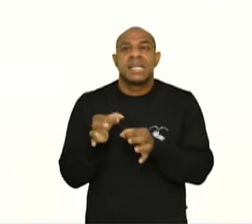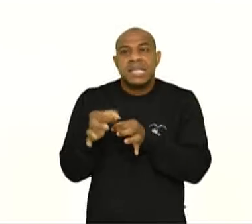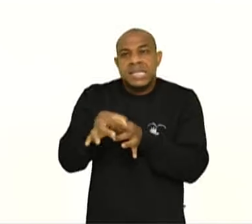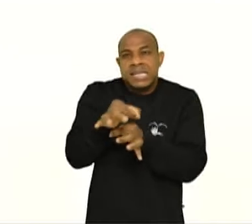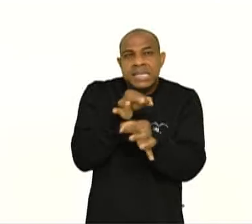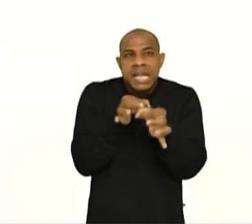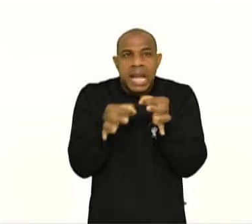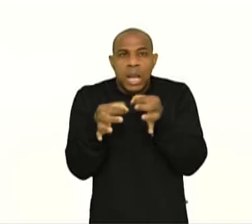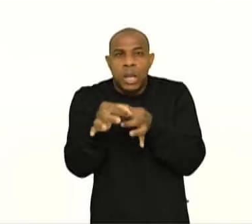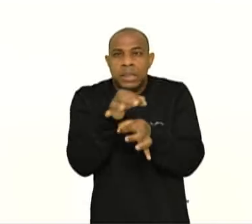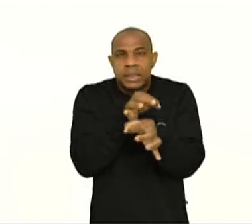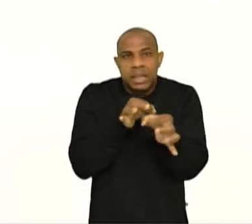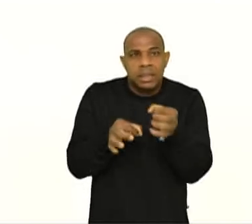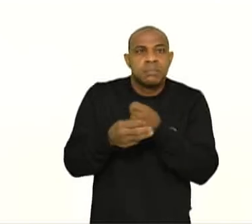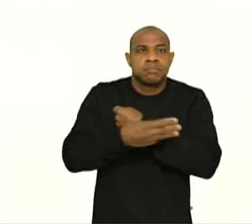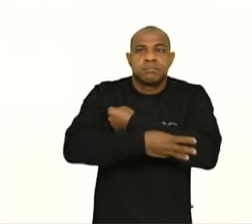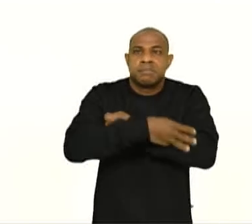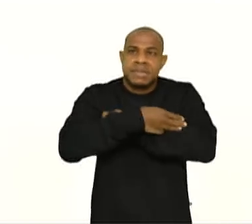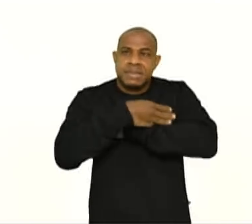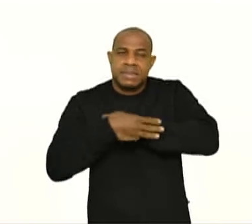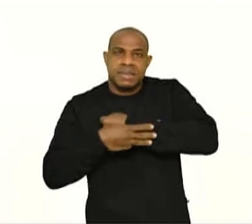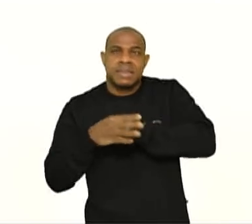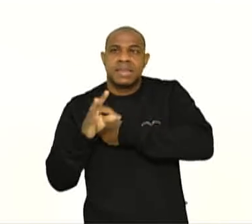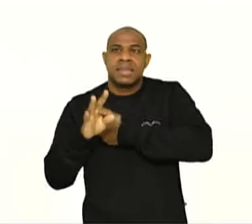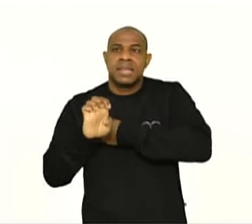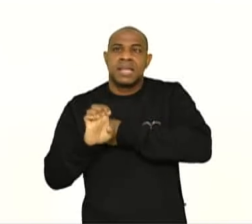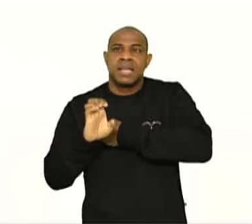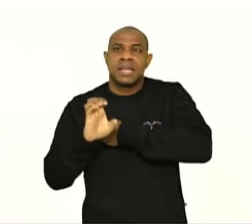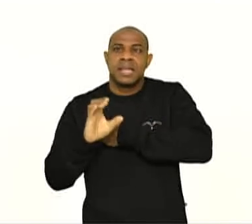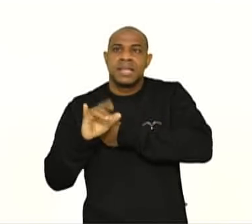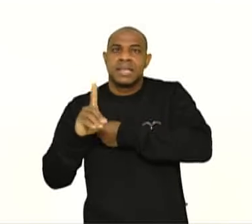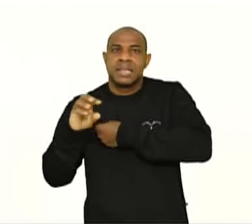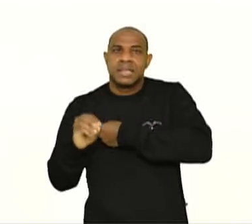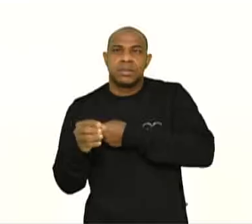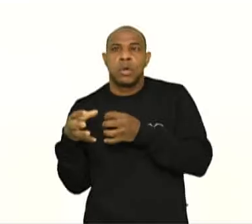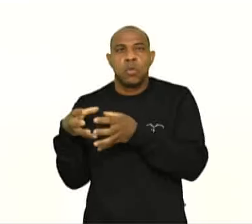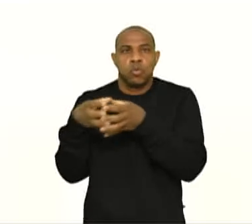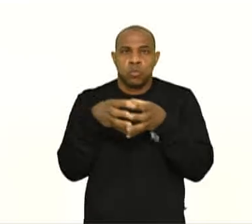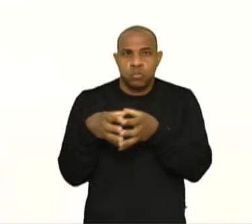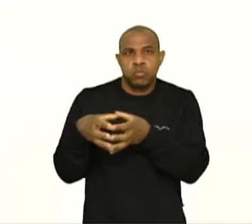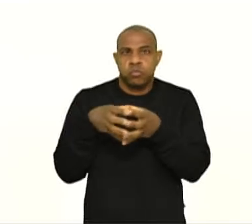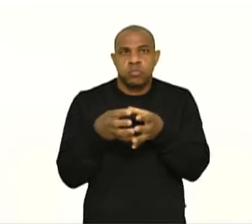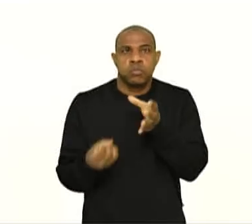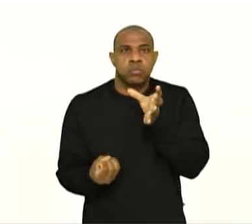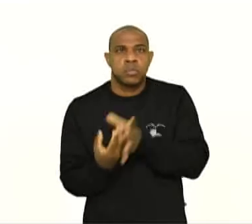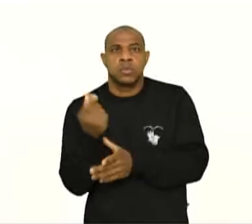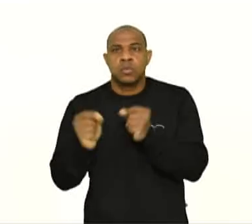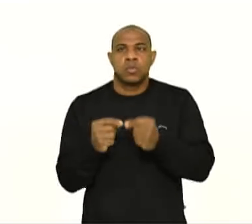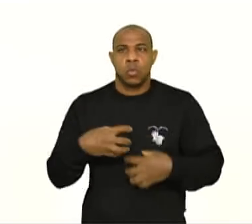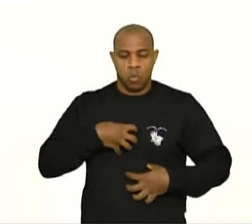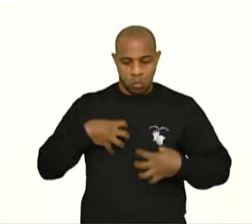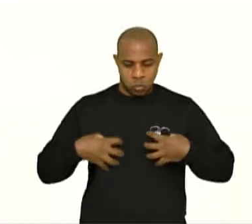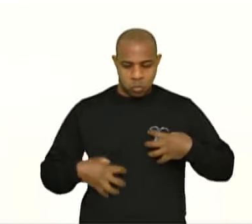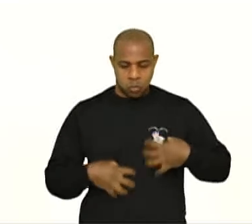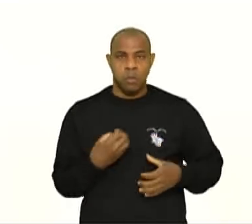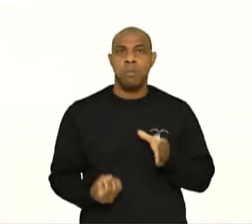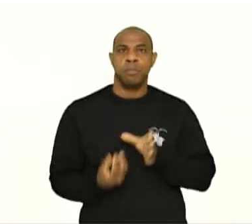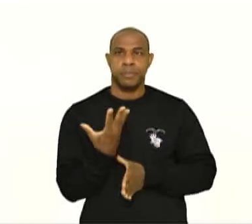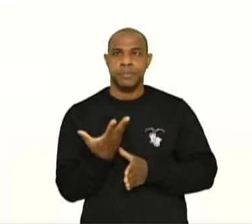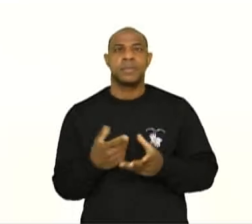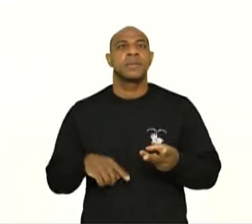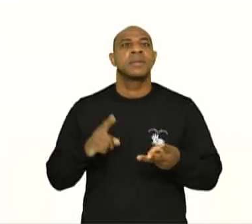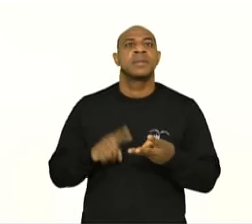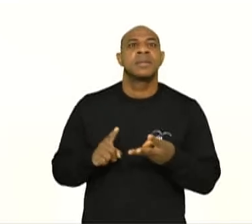se organizam em tecidos, os tecidos, né, o conjunto de tecidos vai formar o chamado órgão, o conjunto